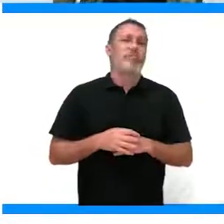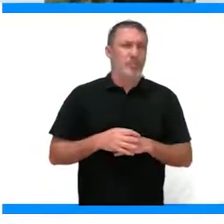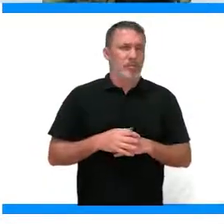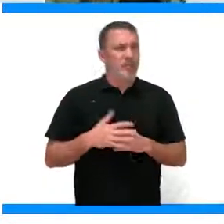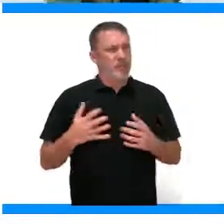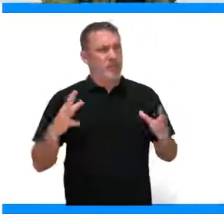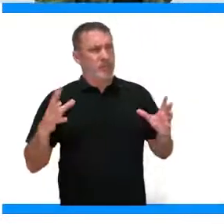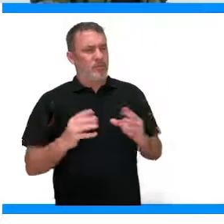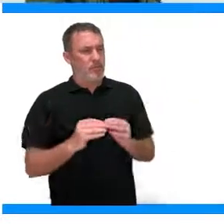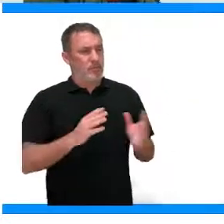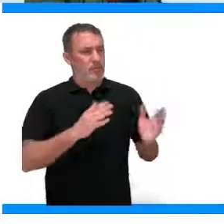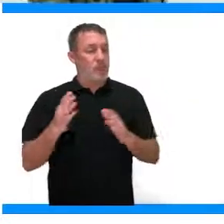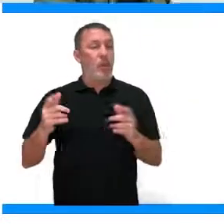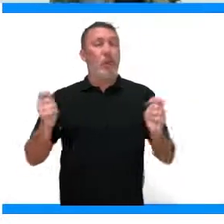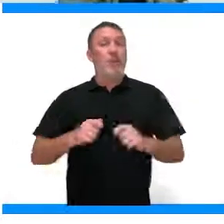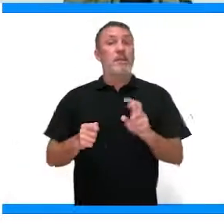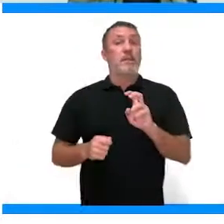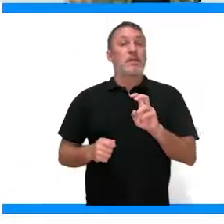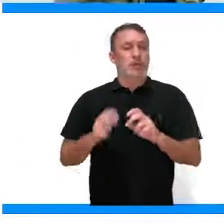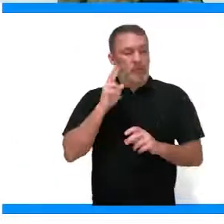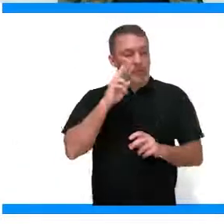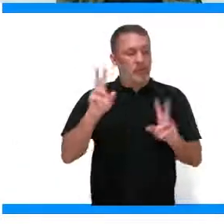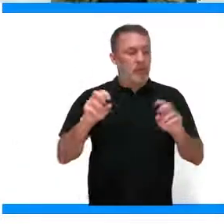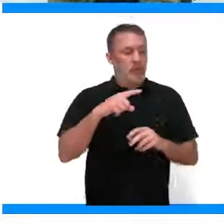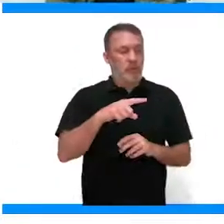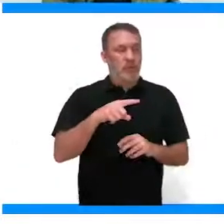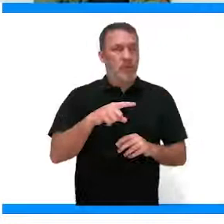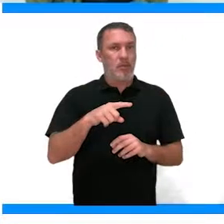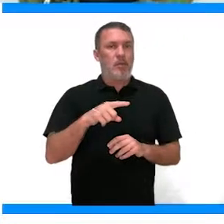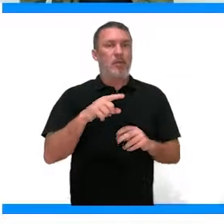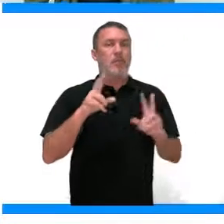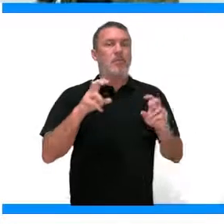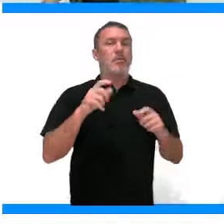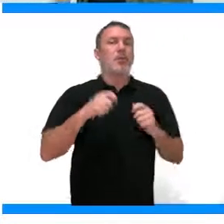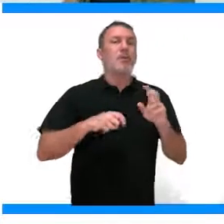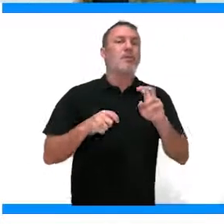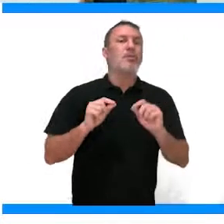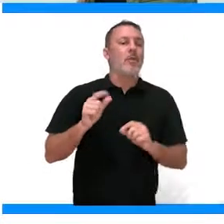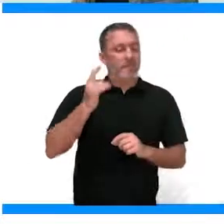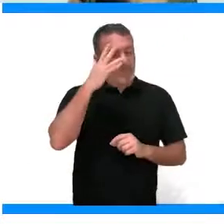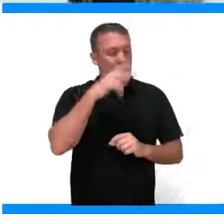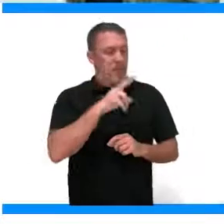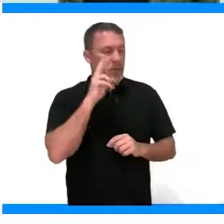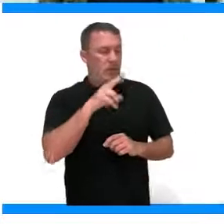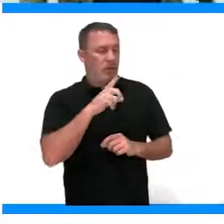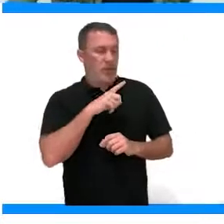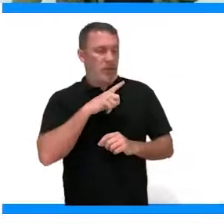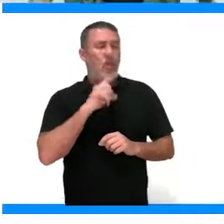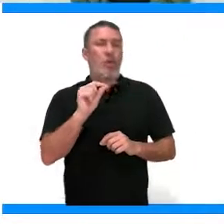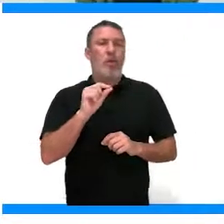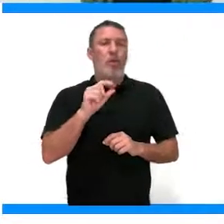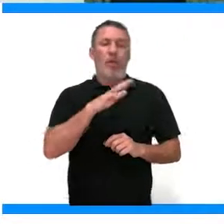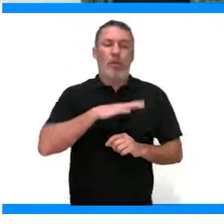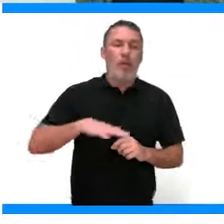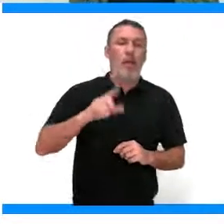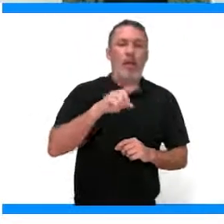hacker, funções e gráficos, competência 5, funções e gráficos. Nessa competência aí, você vai ter toda a parte de álgebra.